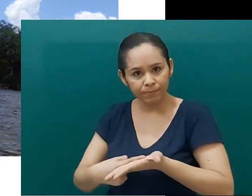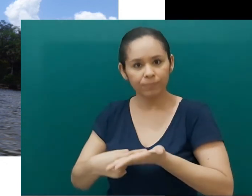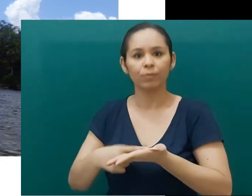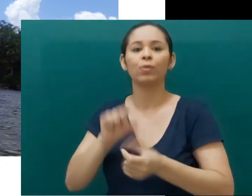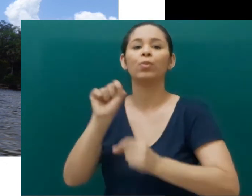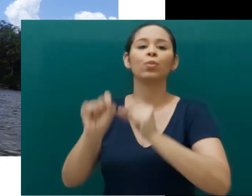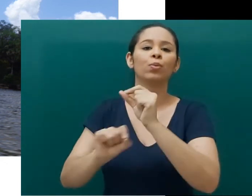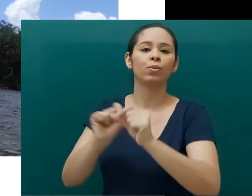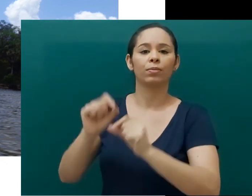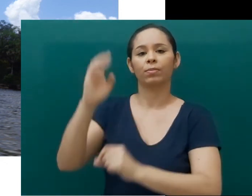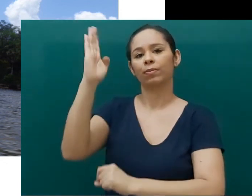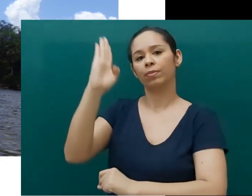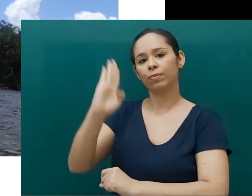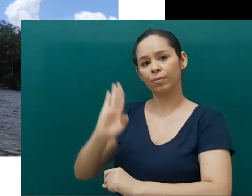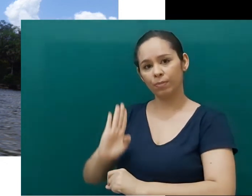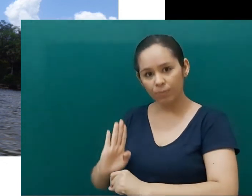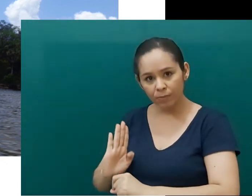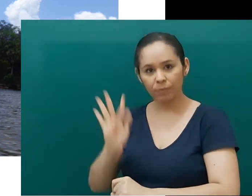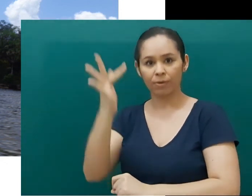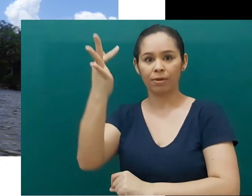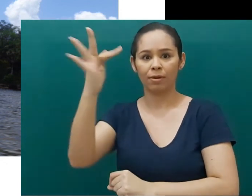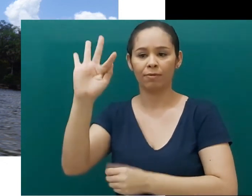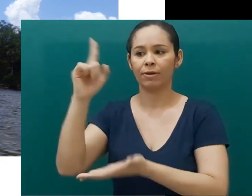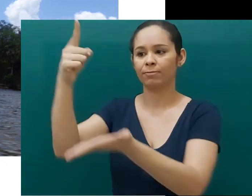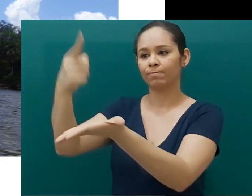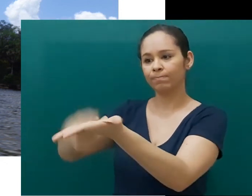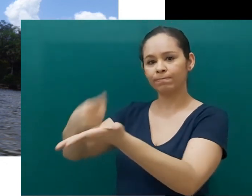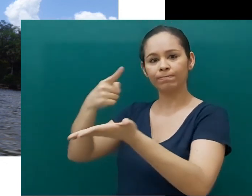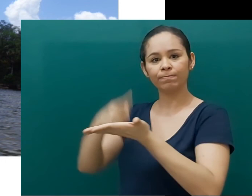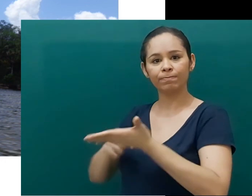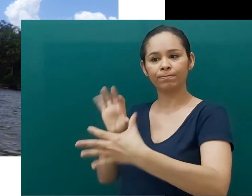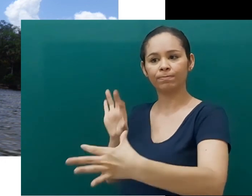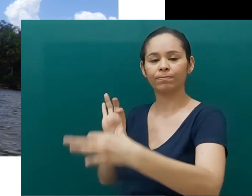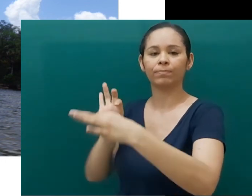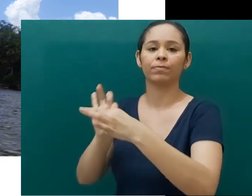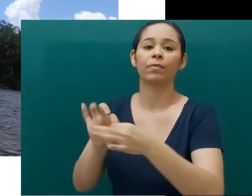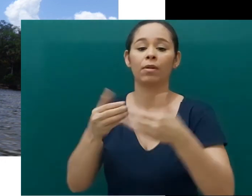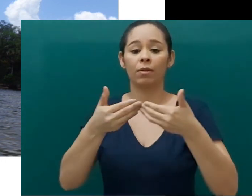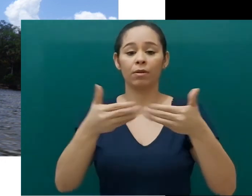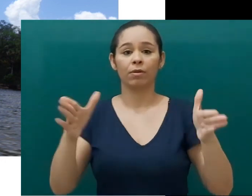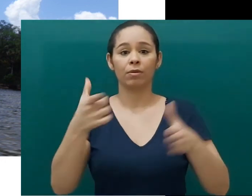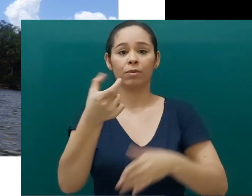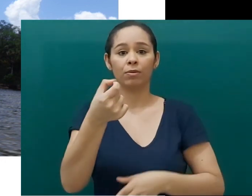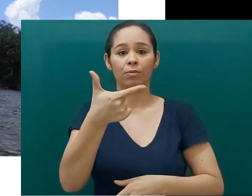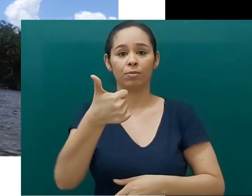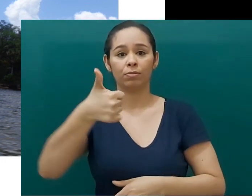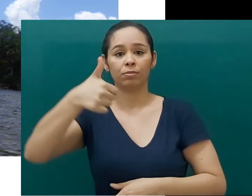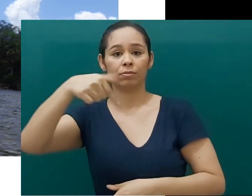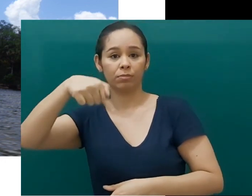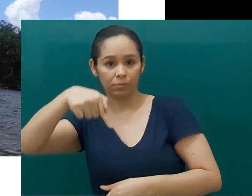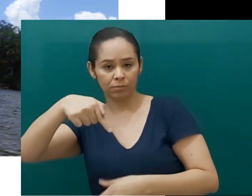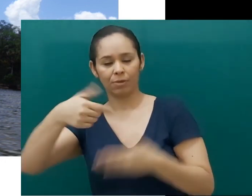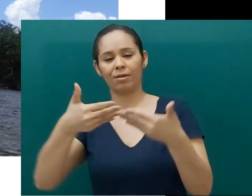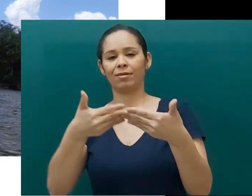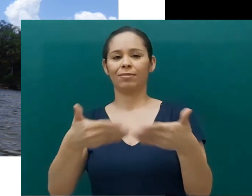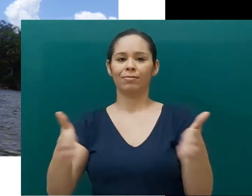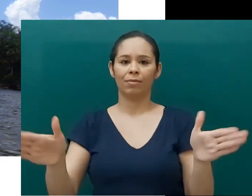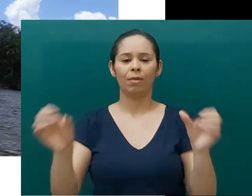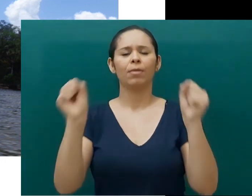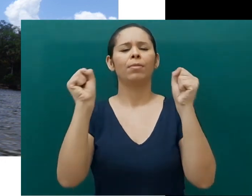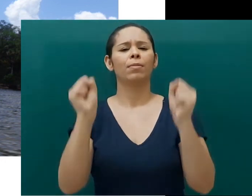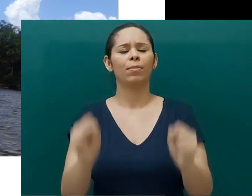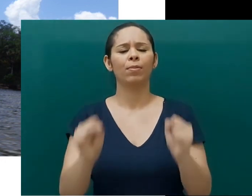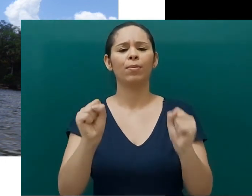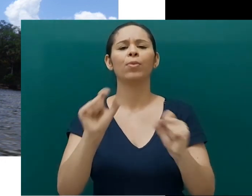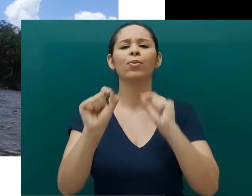através de um acordo entre o Brasil e a França. Ela foi inaugurada em 2017 e ela serve